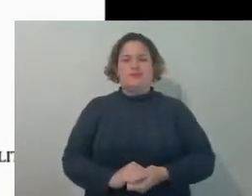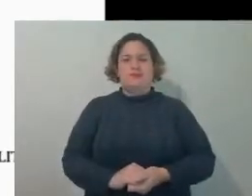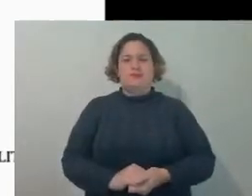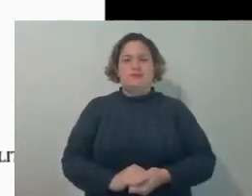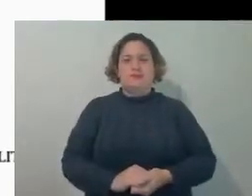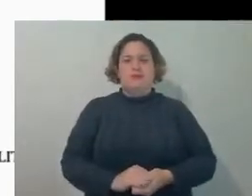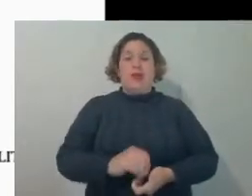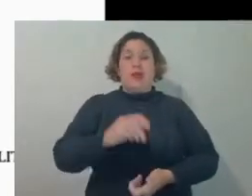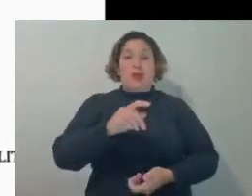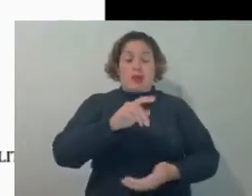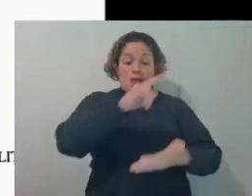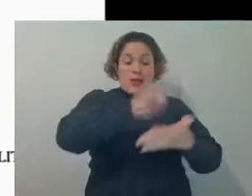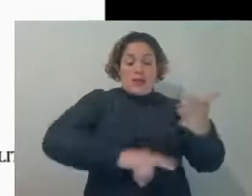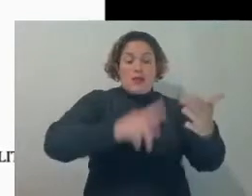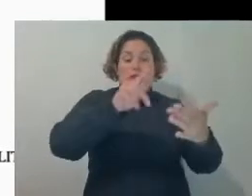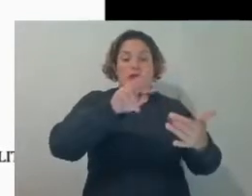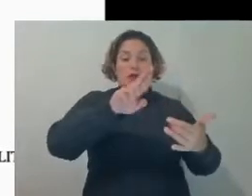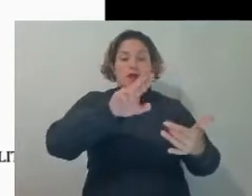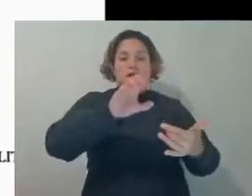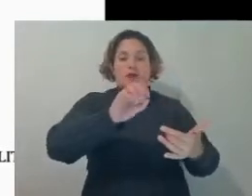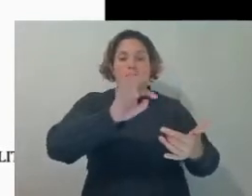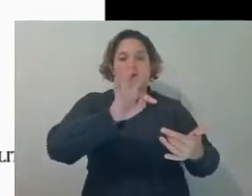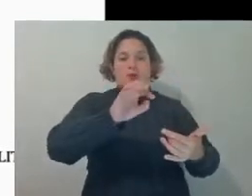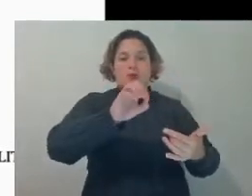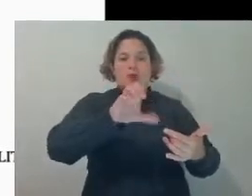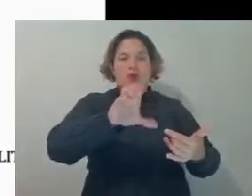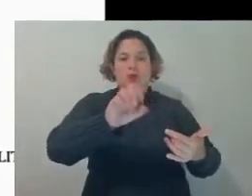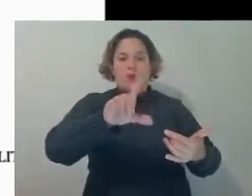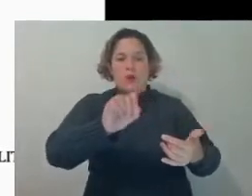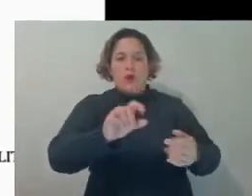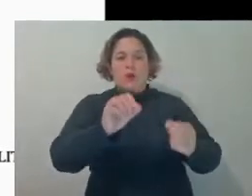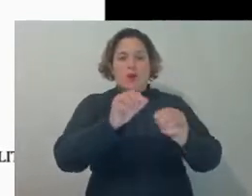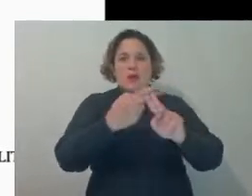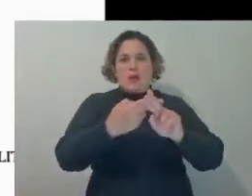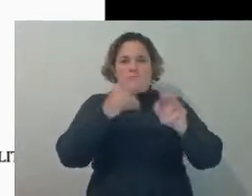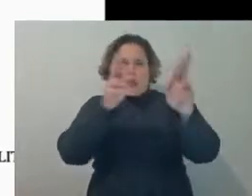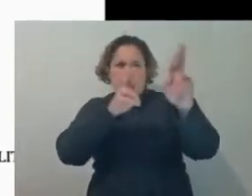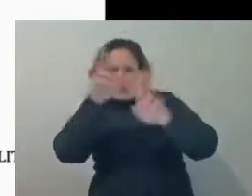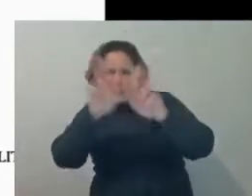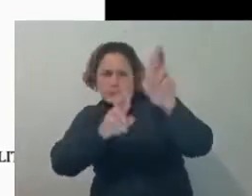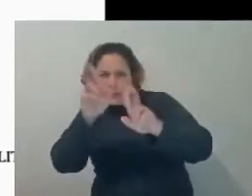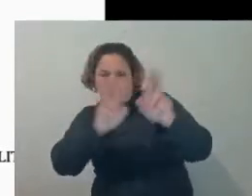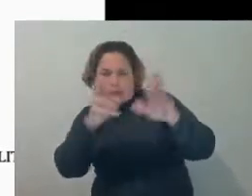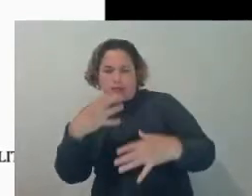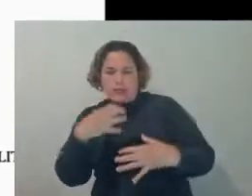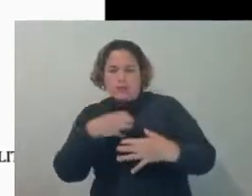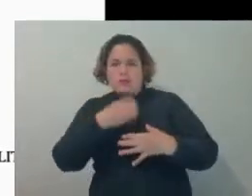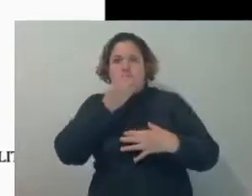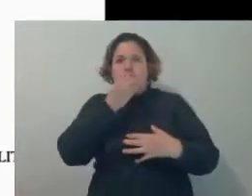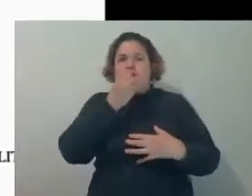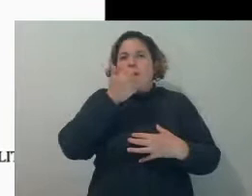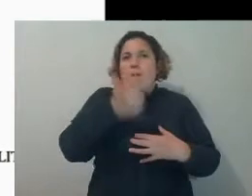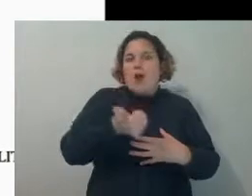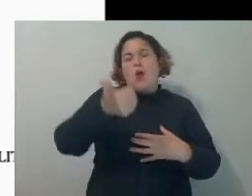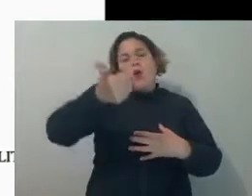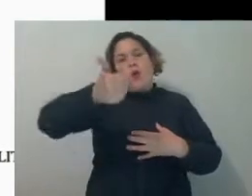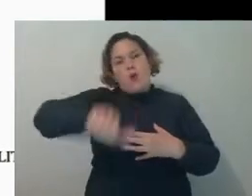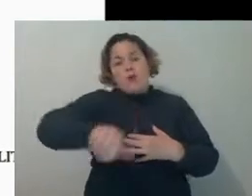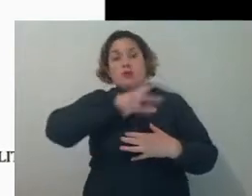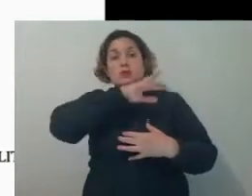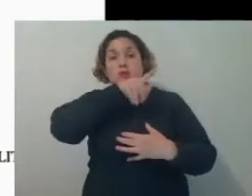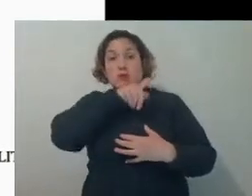Então, esse protocolo é o protocolo de perícia em bem-estar para diagnóstico de maus tratos contra animais